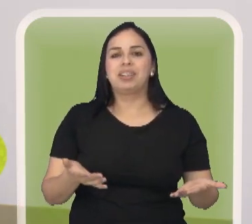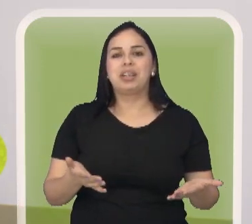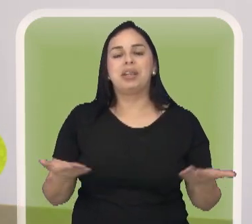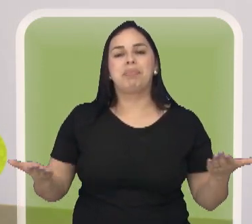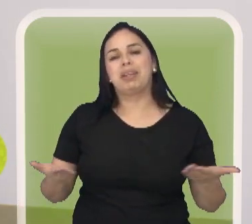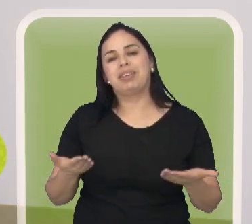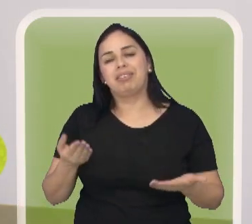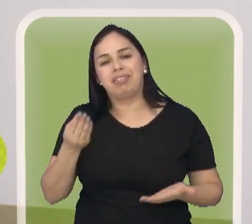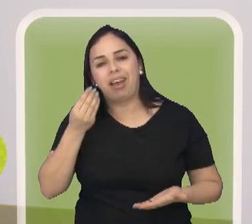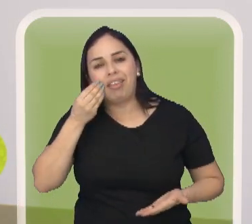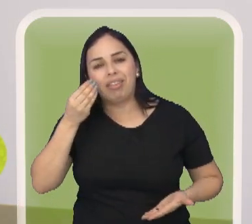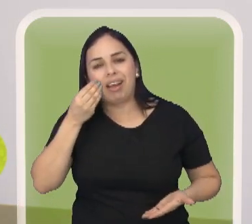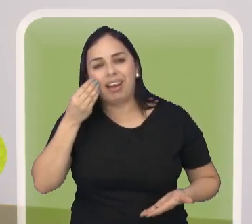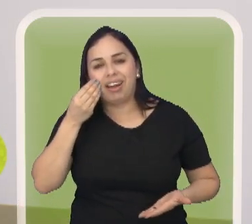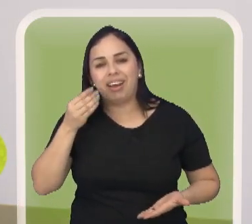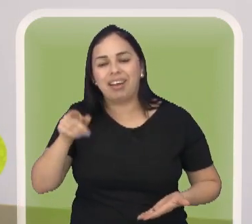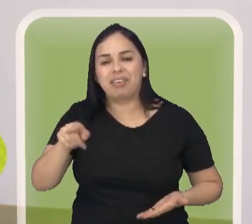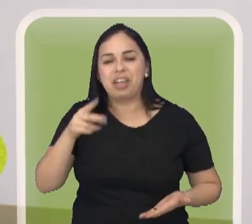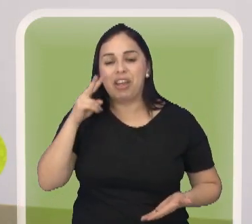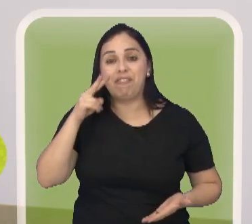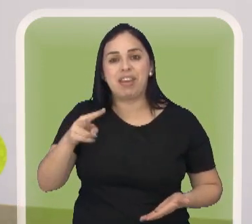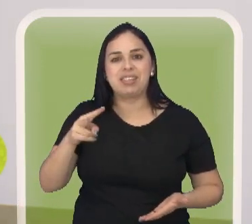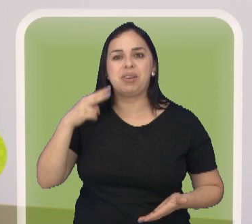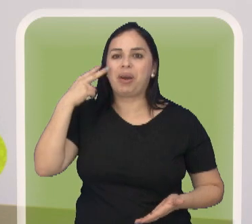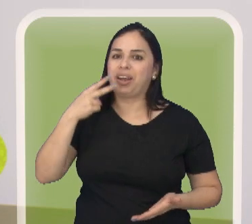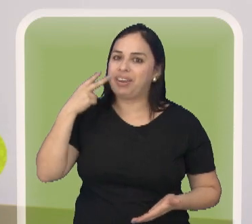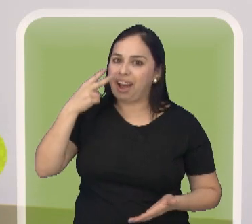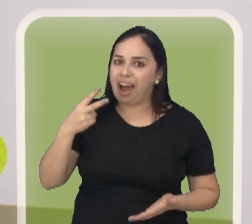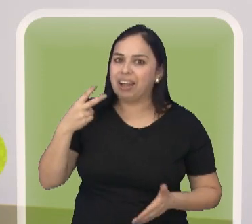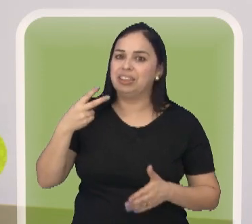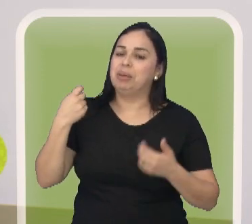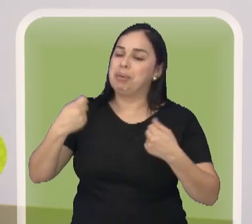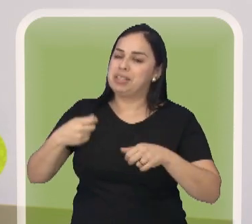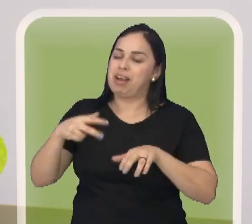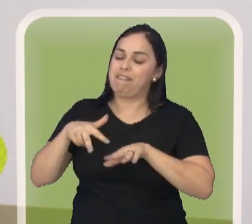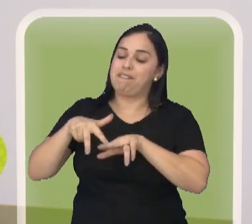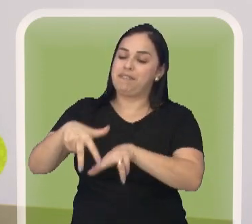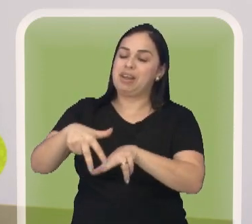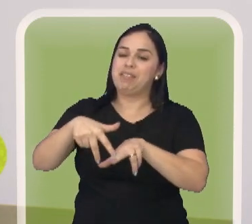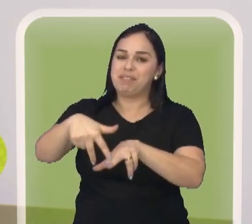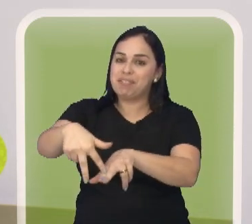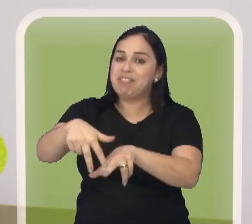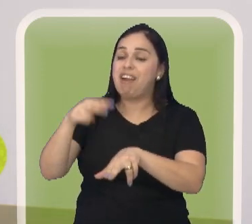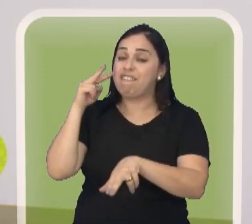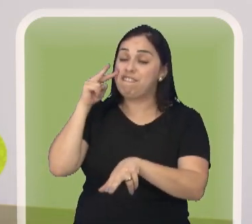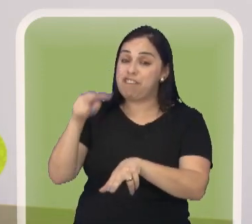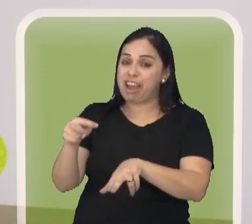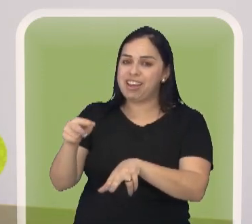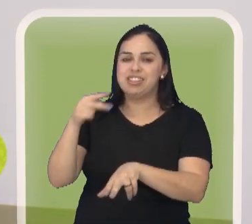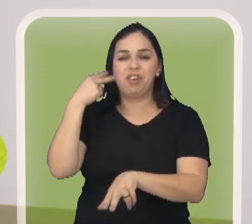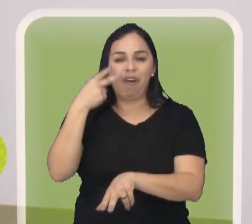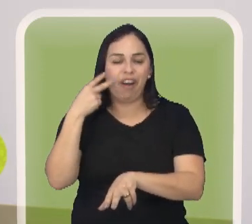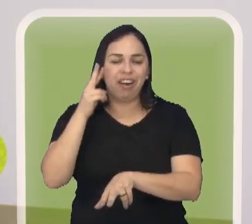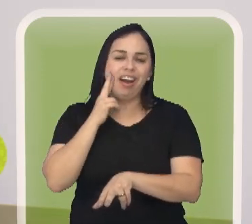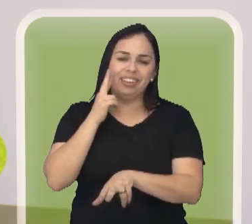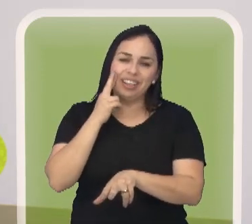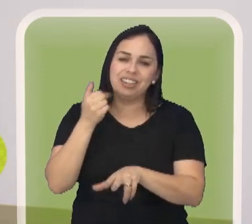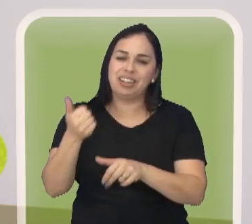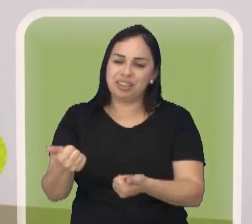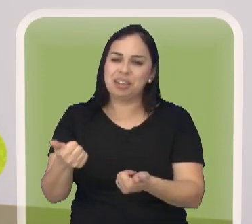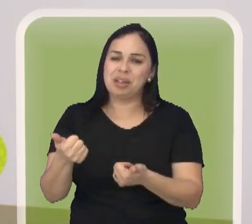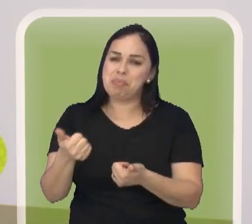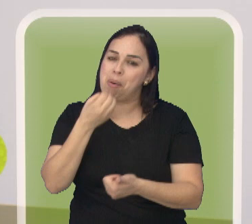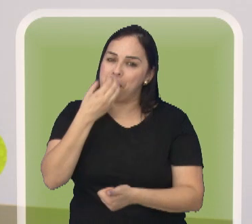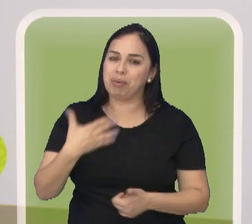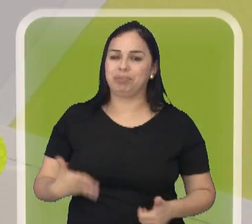9, né? Para ver se realmente foi o Renato que incentivou a Pamela, a gente tem que ver o Renato em cima do skate para ver o desempenho do Renato. Dentro da área ele era muito bom, agora quero ver em cima